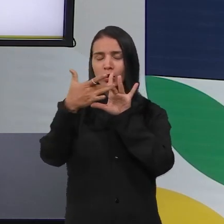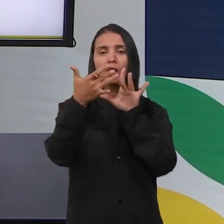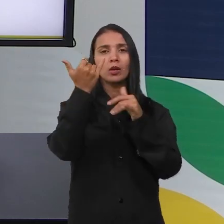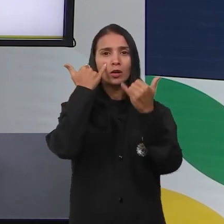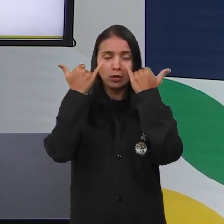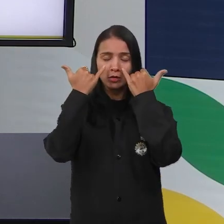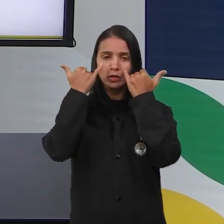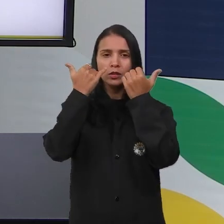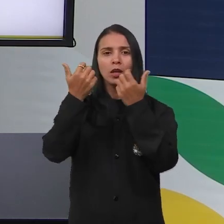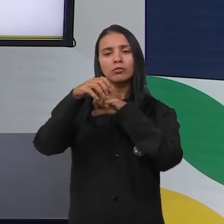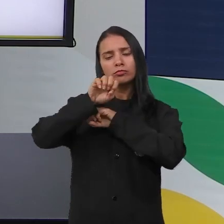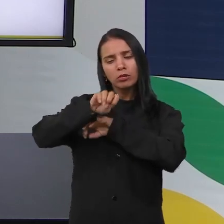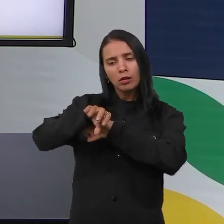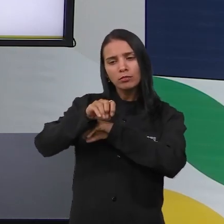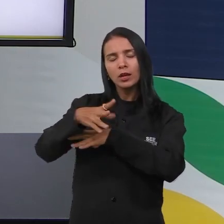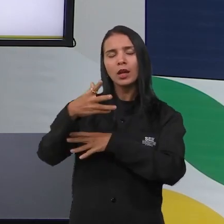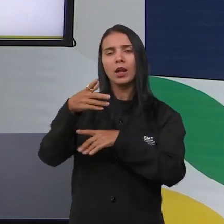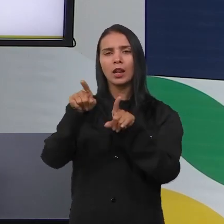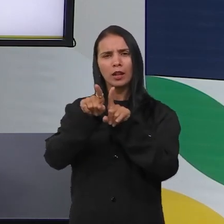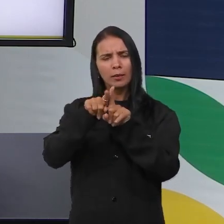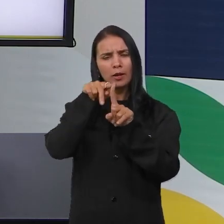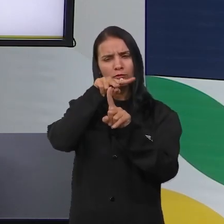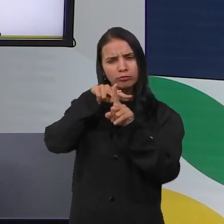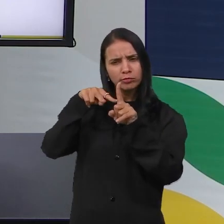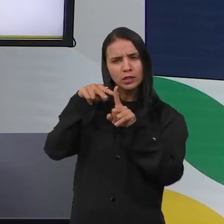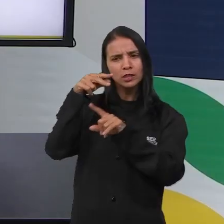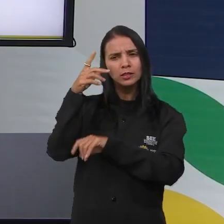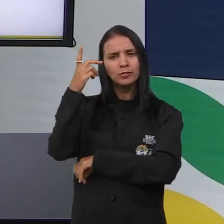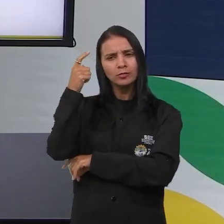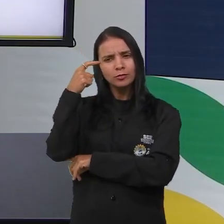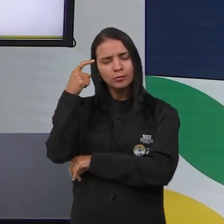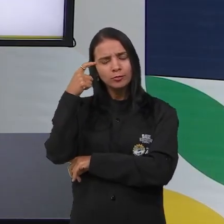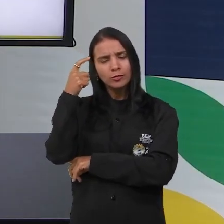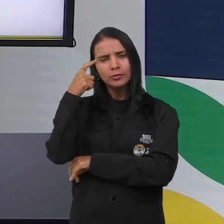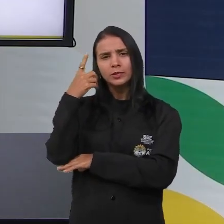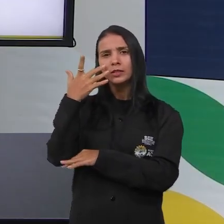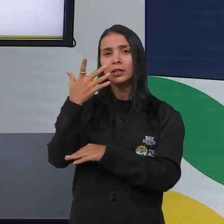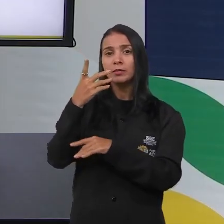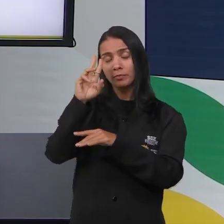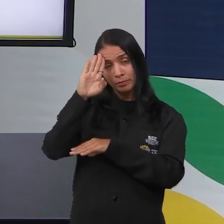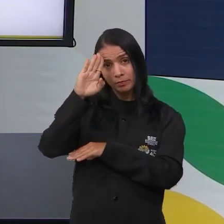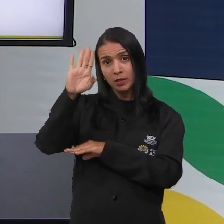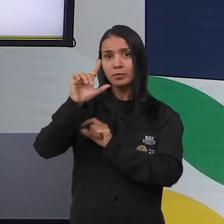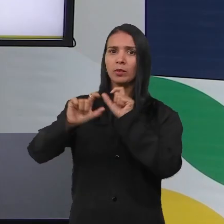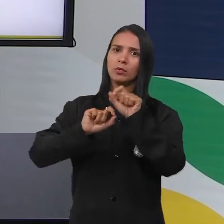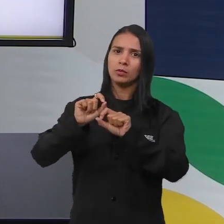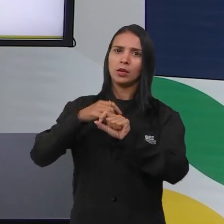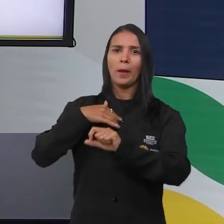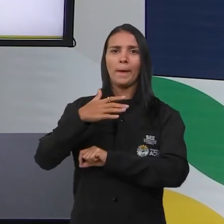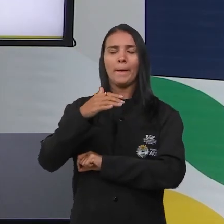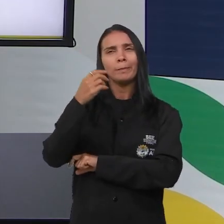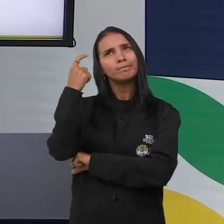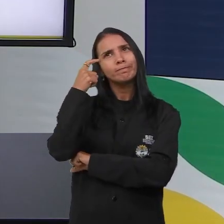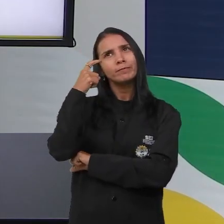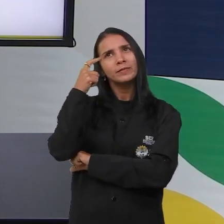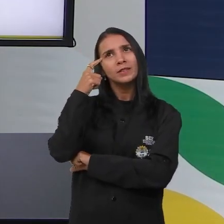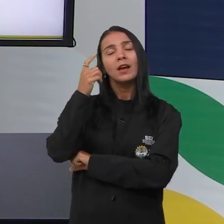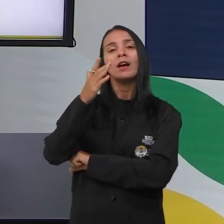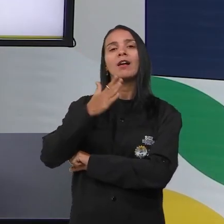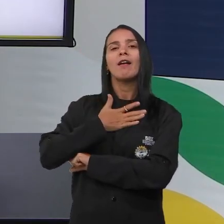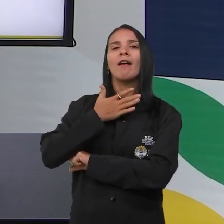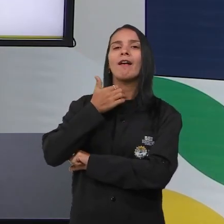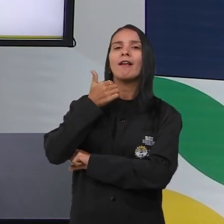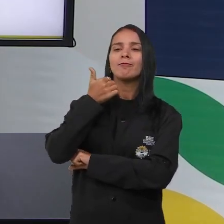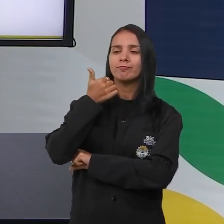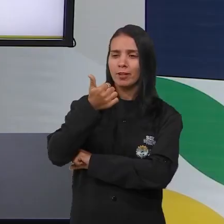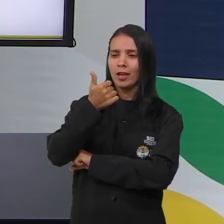e passar a ter um olhar um pouco mais crítico, mais amplo e de vivência no sentido de tipo, opa, eu estou entendendo um pouco sobre isso